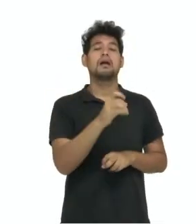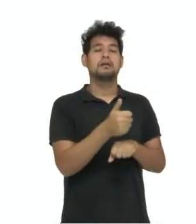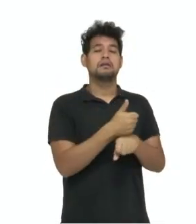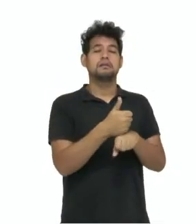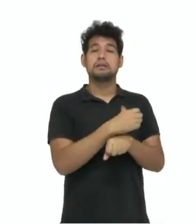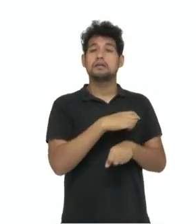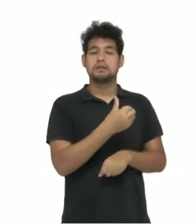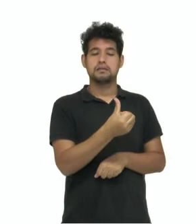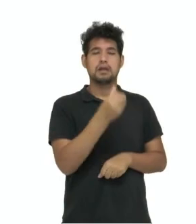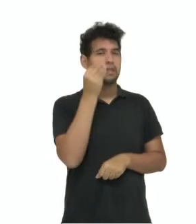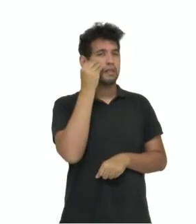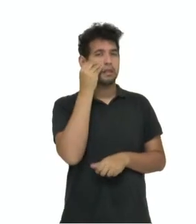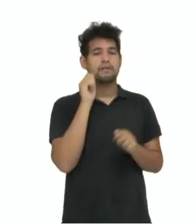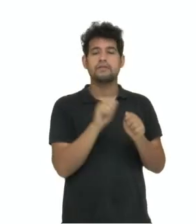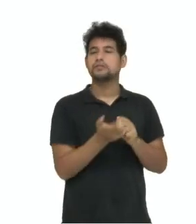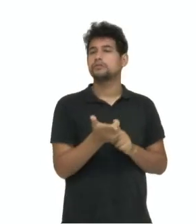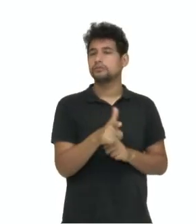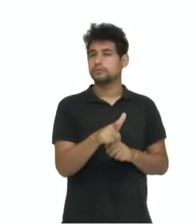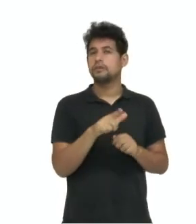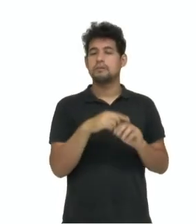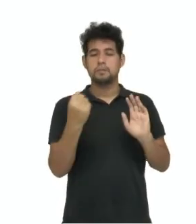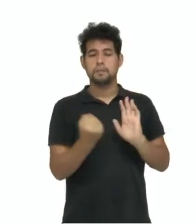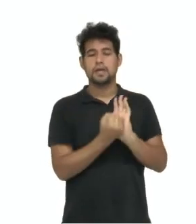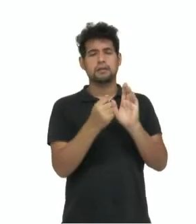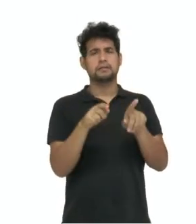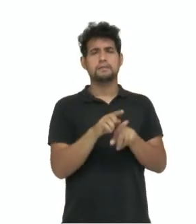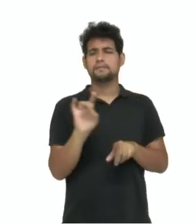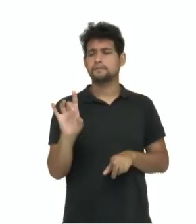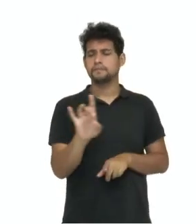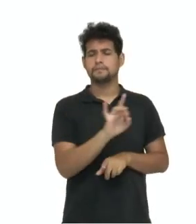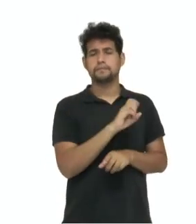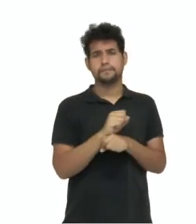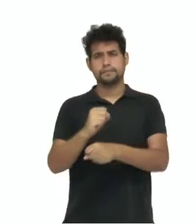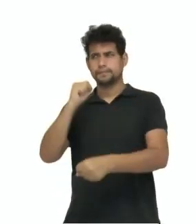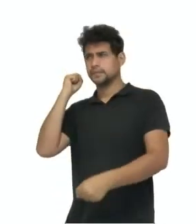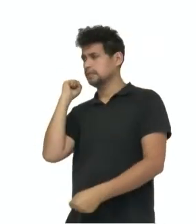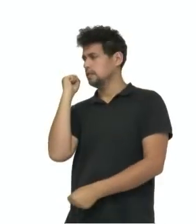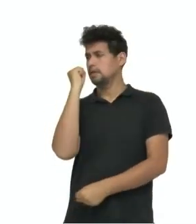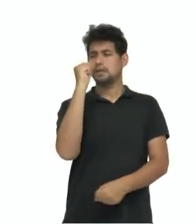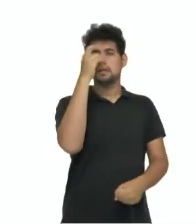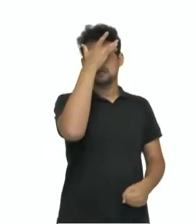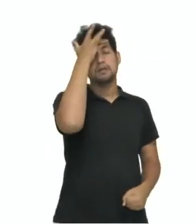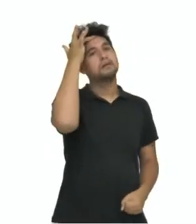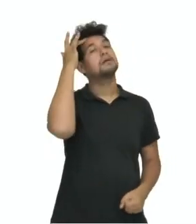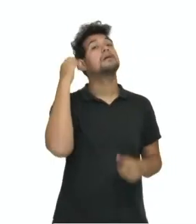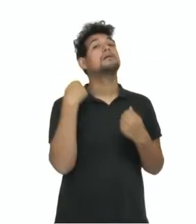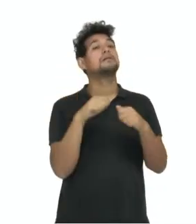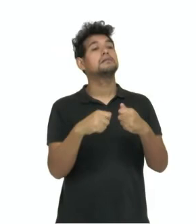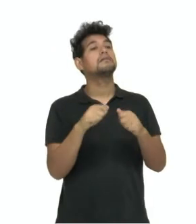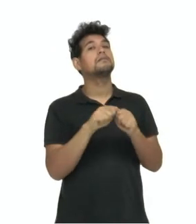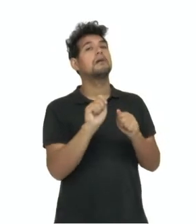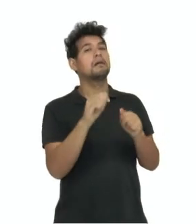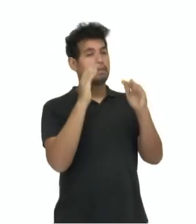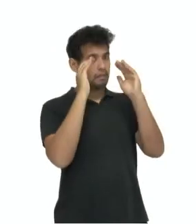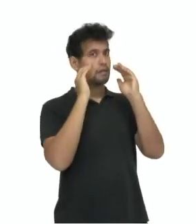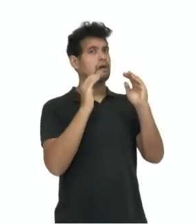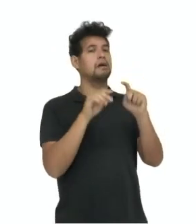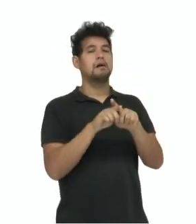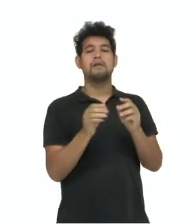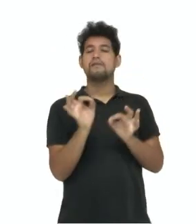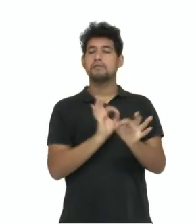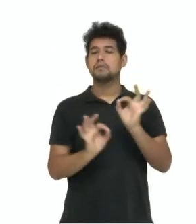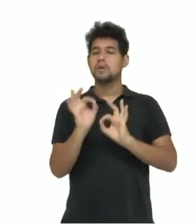6 tentativas para estabelecer sua marca. Em cada arremesso ou lançamento, o atleta deve respeitar a área de execução